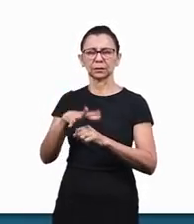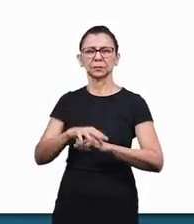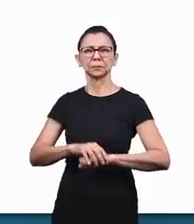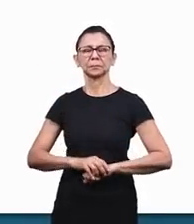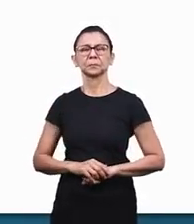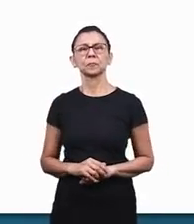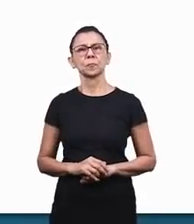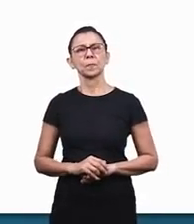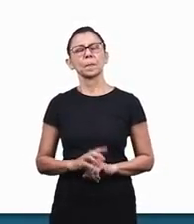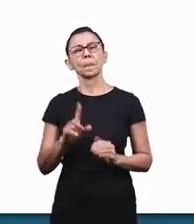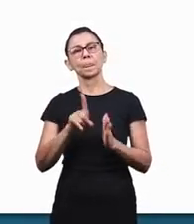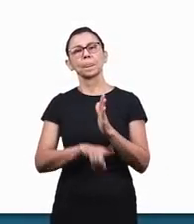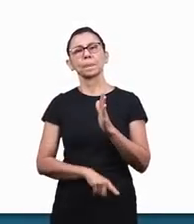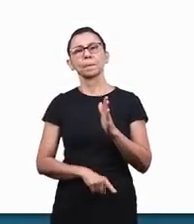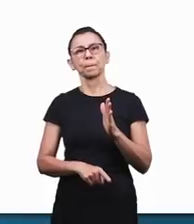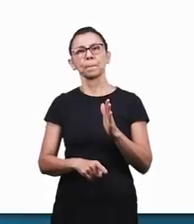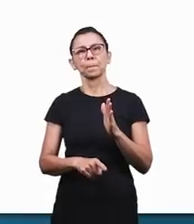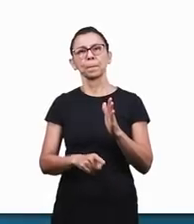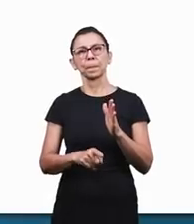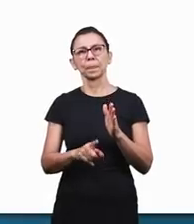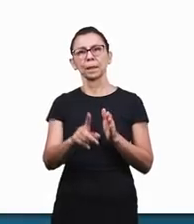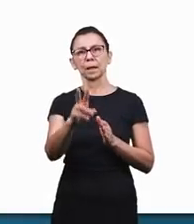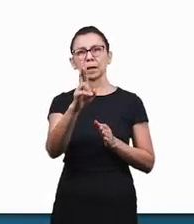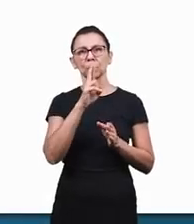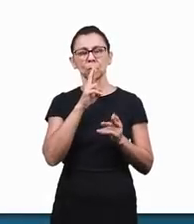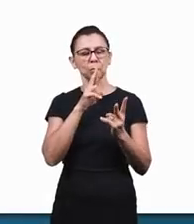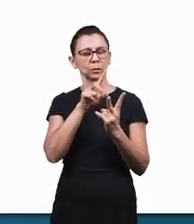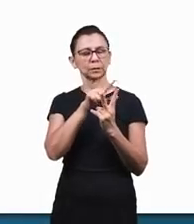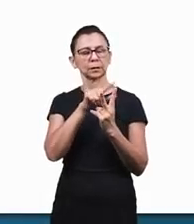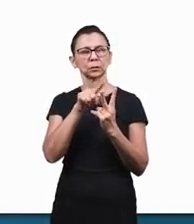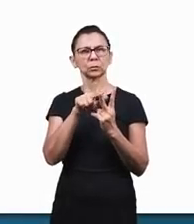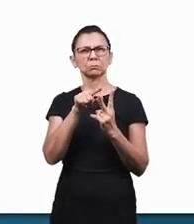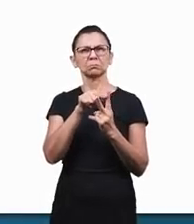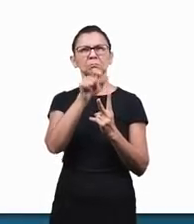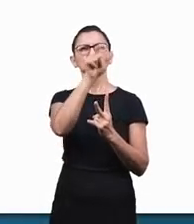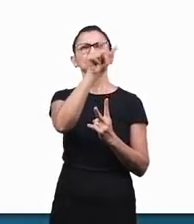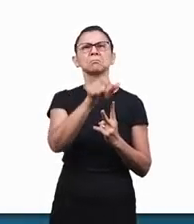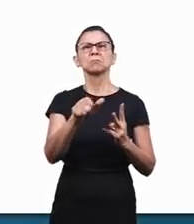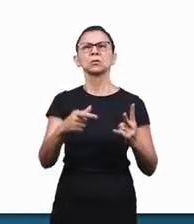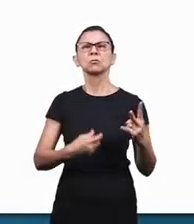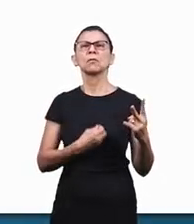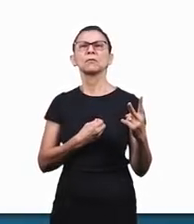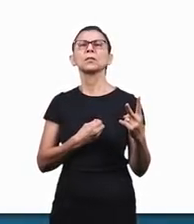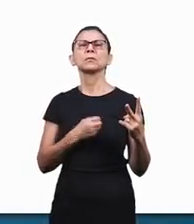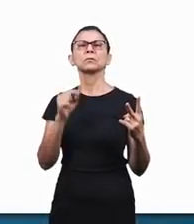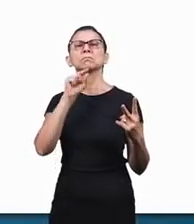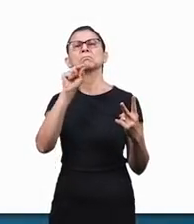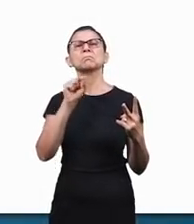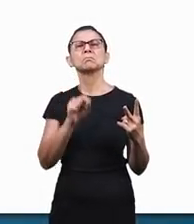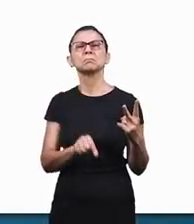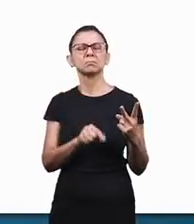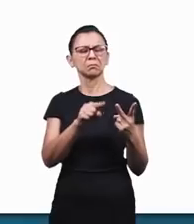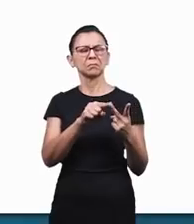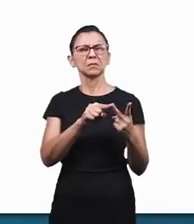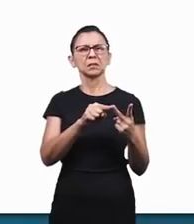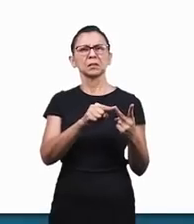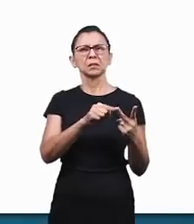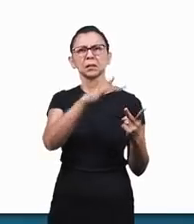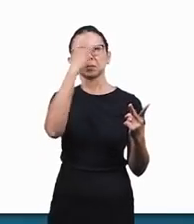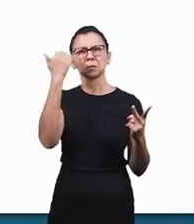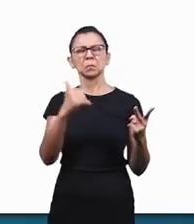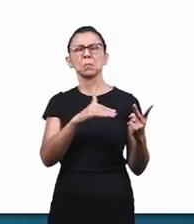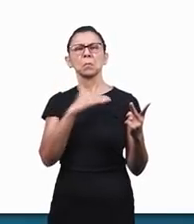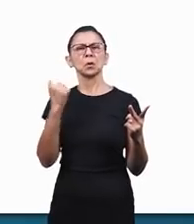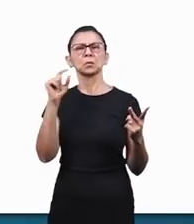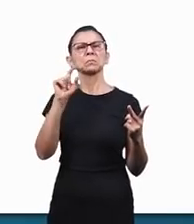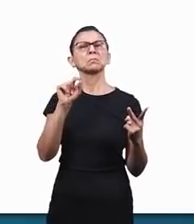pergunta, ela traz 2 respostas. A primeira, quem estava vivo? E a segunda, quem estava morto? Pergunta a